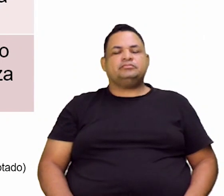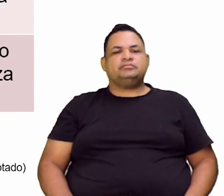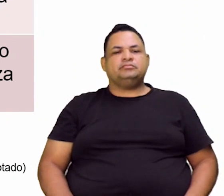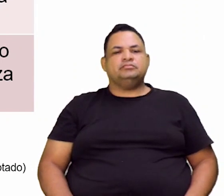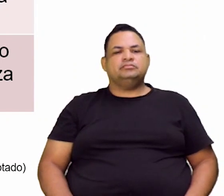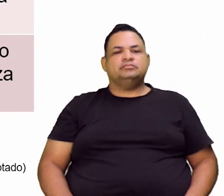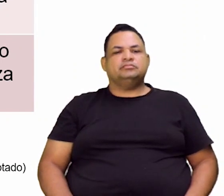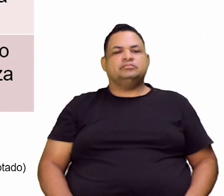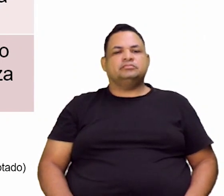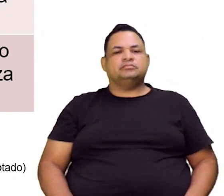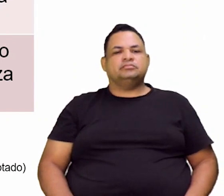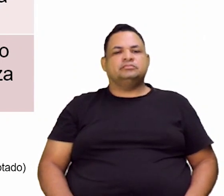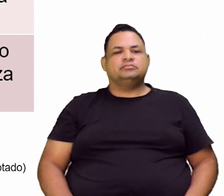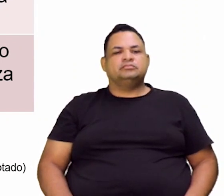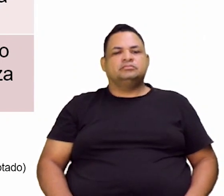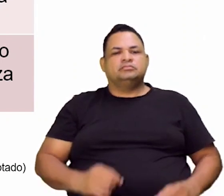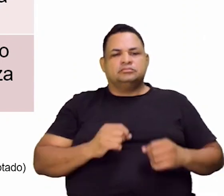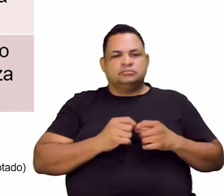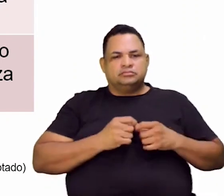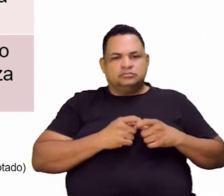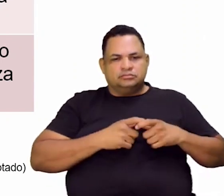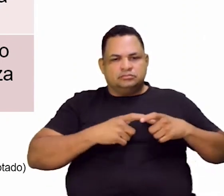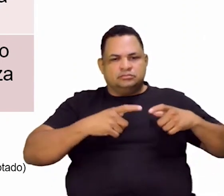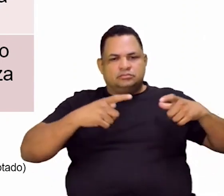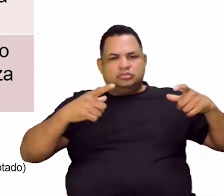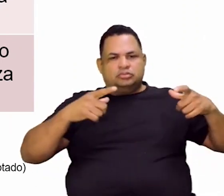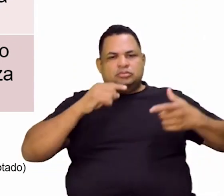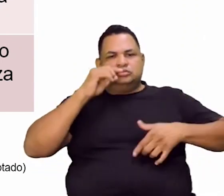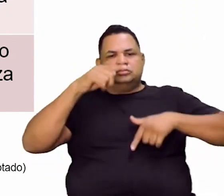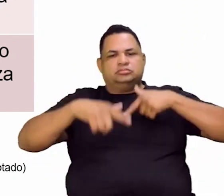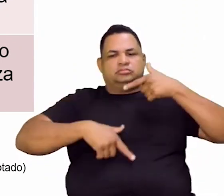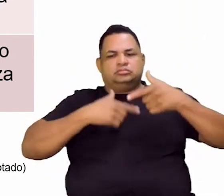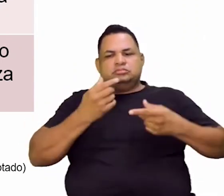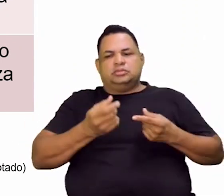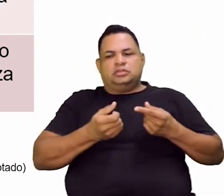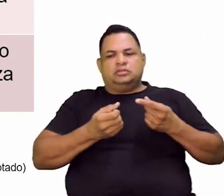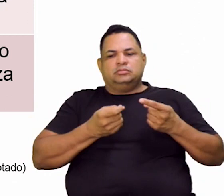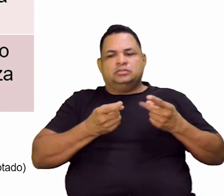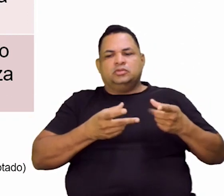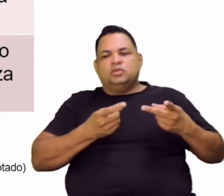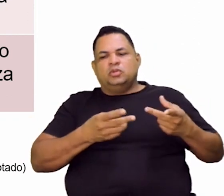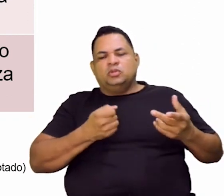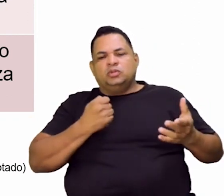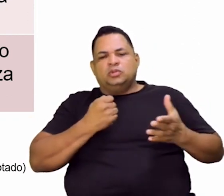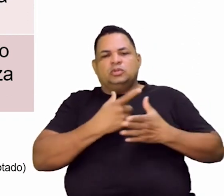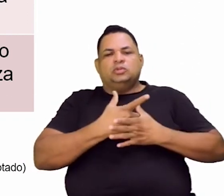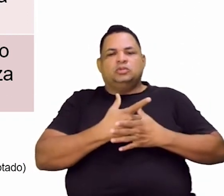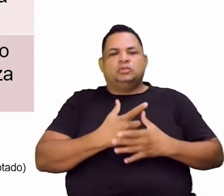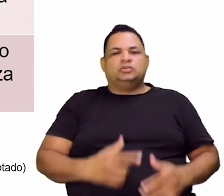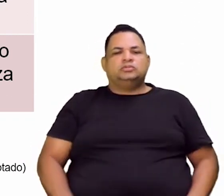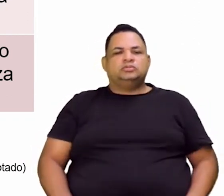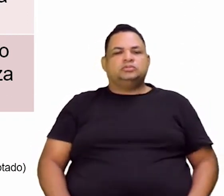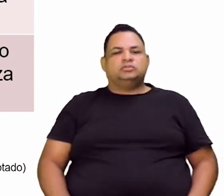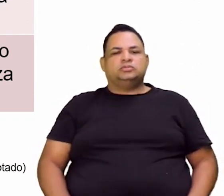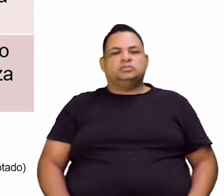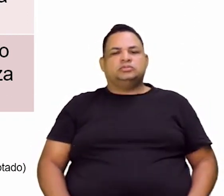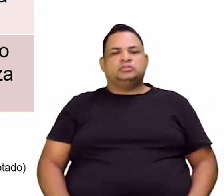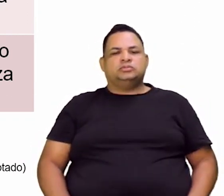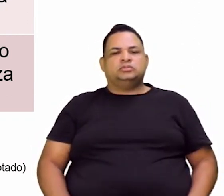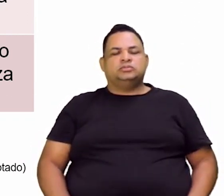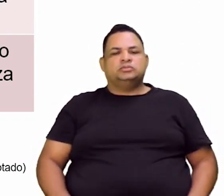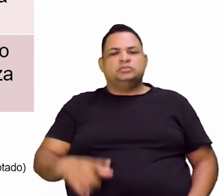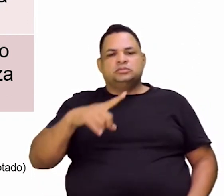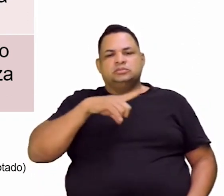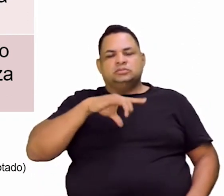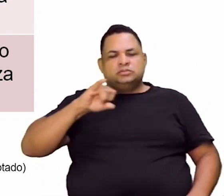aí, aumento das atividades comerciais, olha só, né? Esse pensamento de Galilei, né?